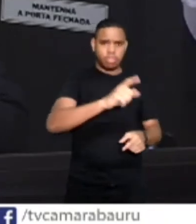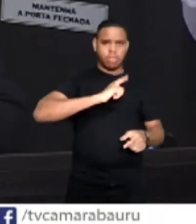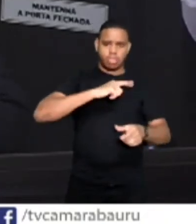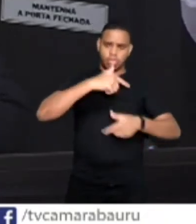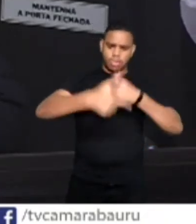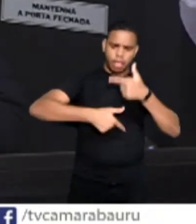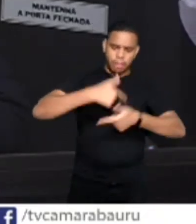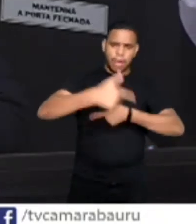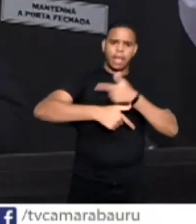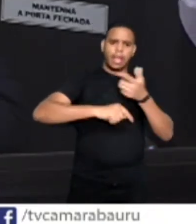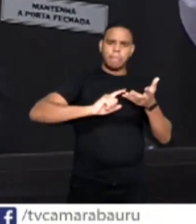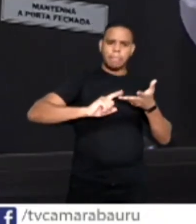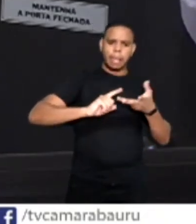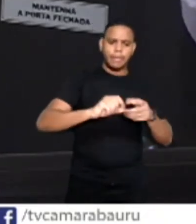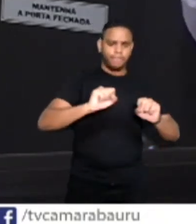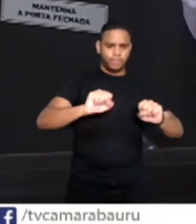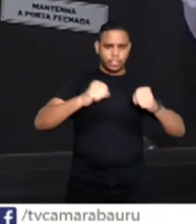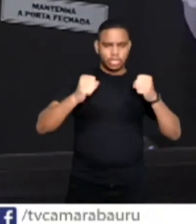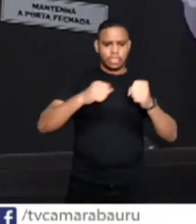pelo fortalecimento de Bauru.